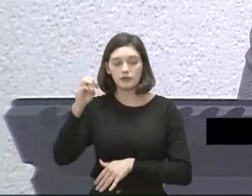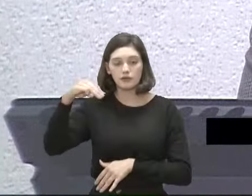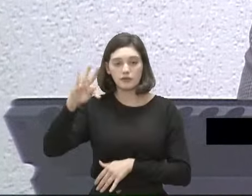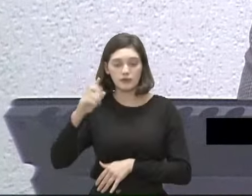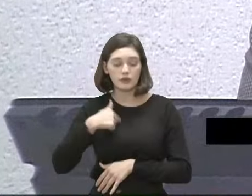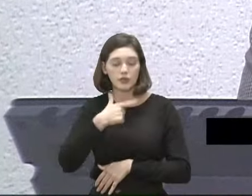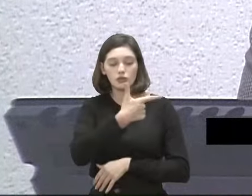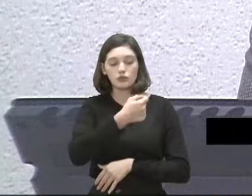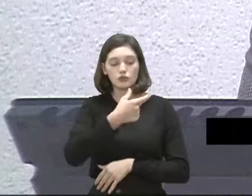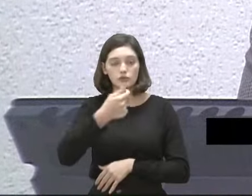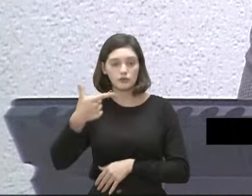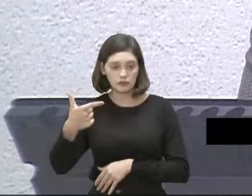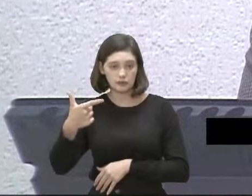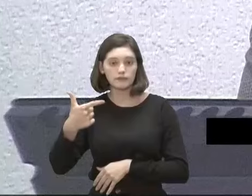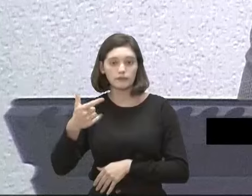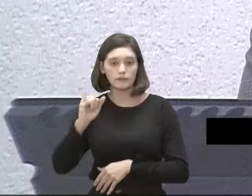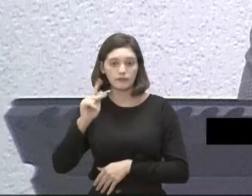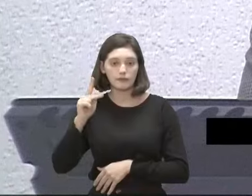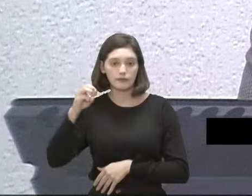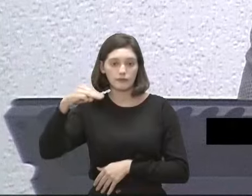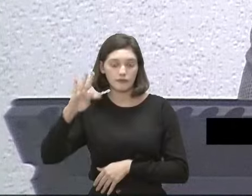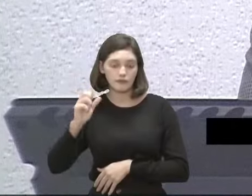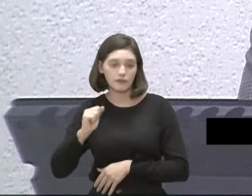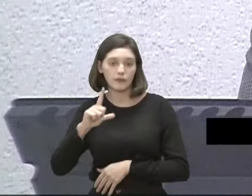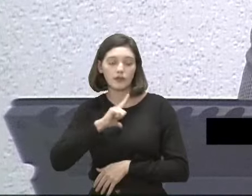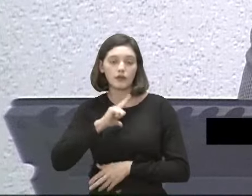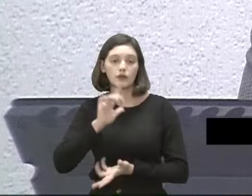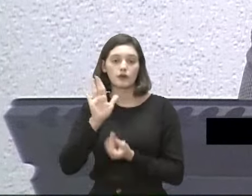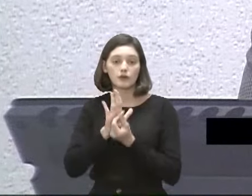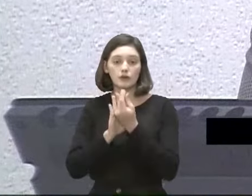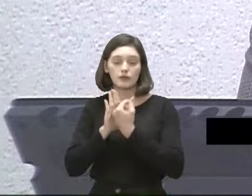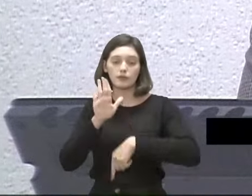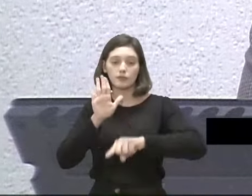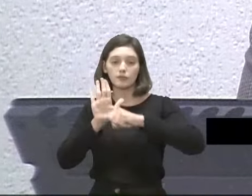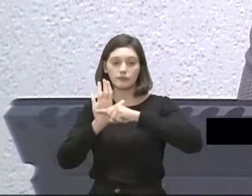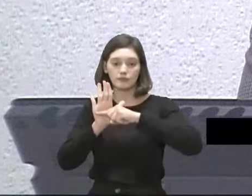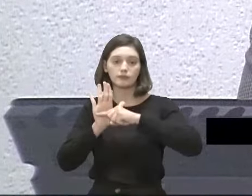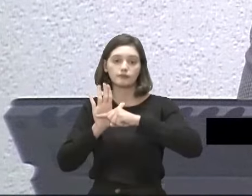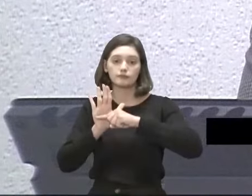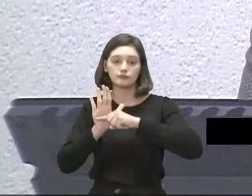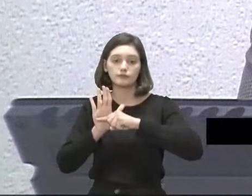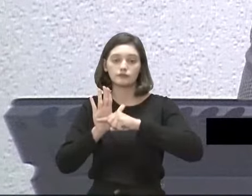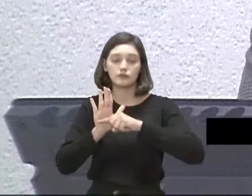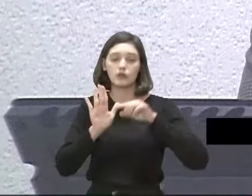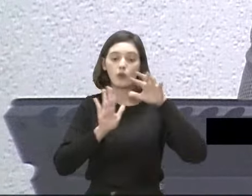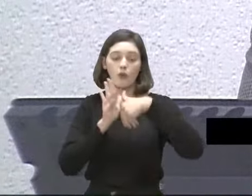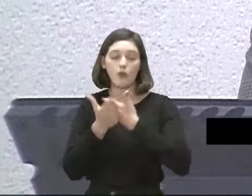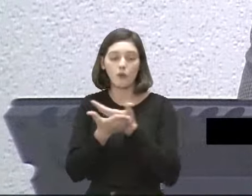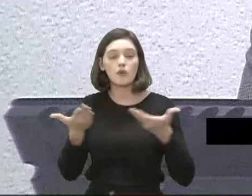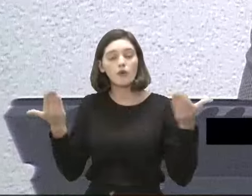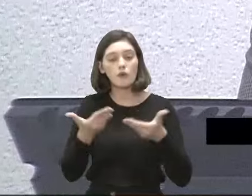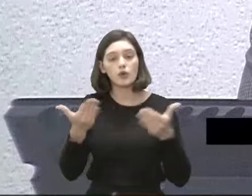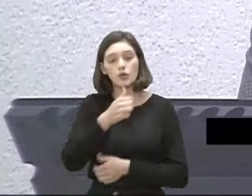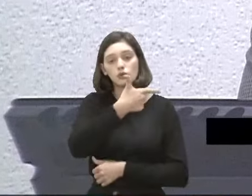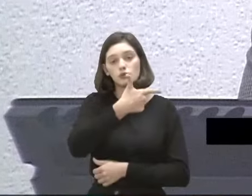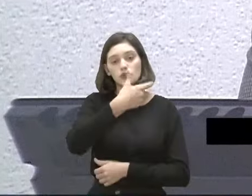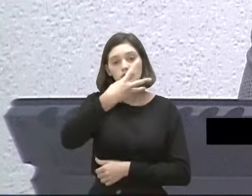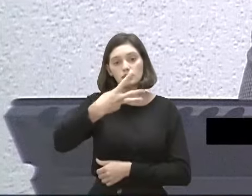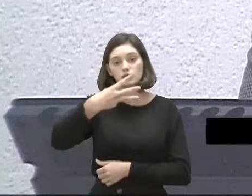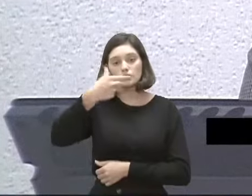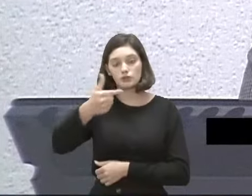Desde 2022, o IPMT está com saldo patrimonial no vermelho, sendo o rombo hoje de 232